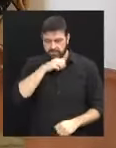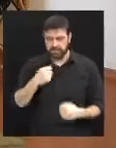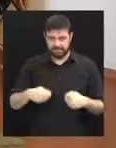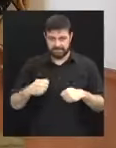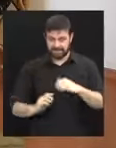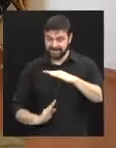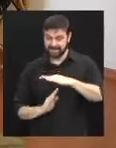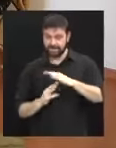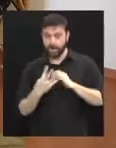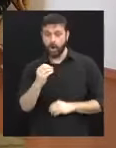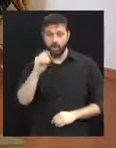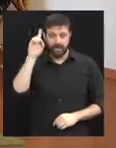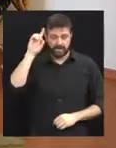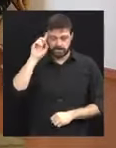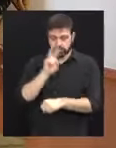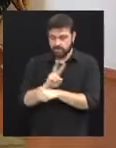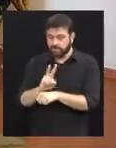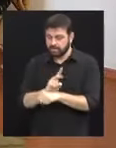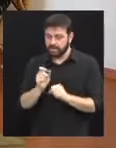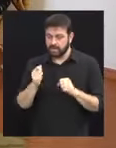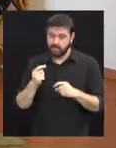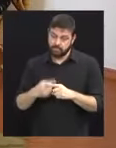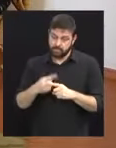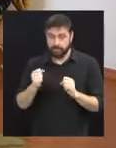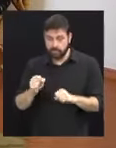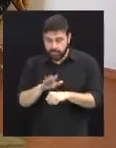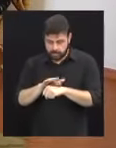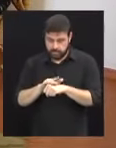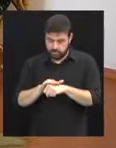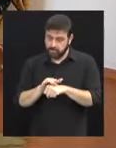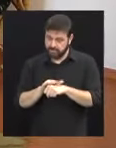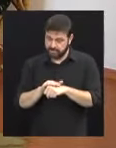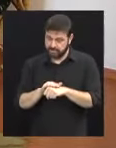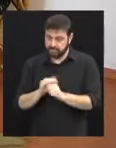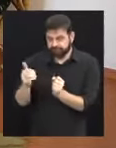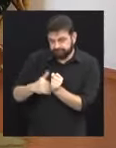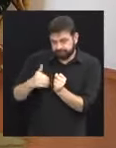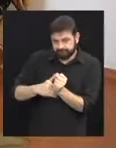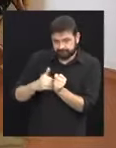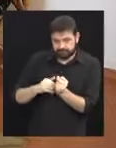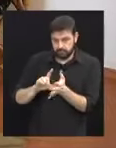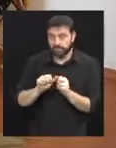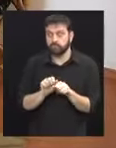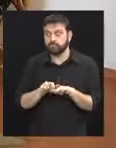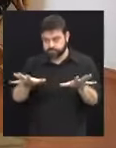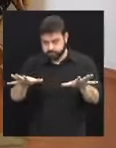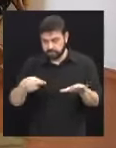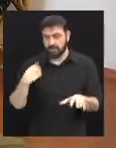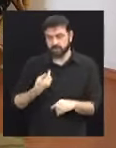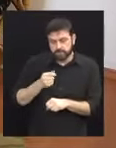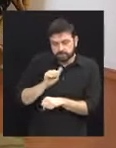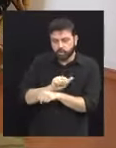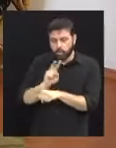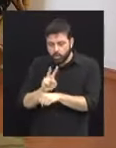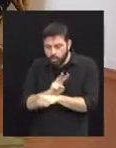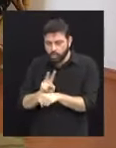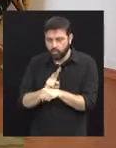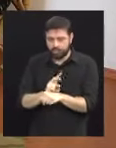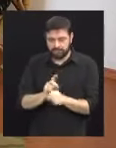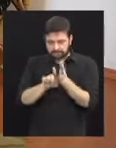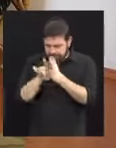vêm da rua, né? Porque eles podem estar com alguma doença viral que ainda não manifestou. E aí a gente vai acompanhando, colhe todos os